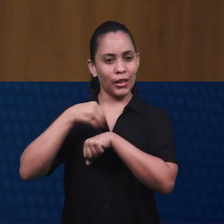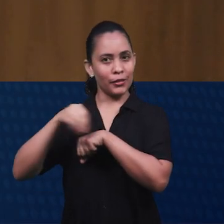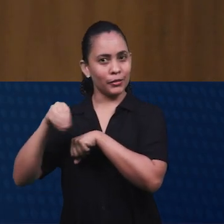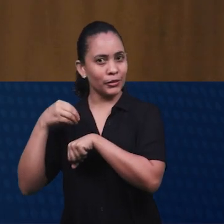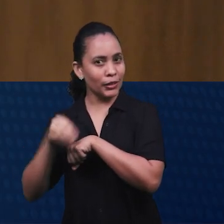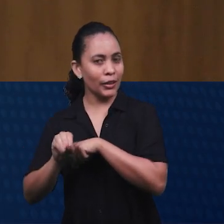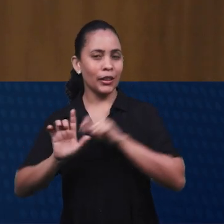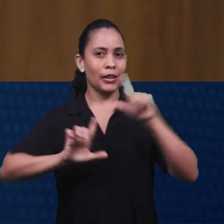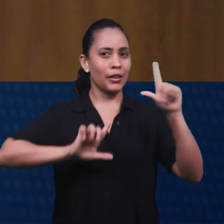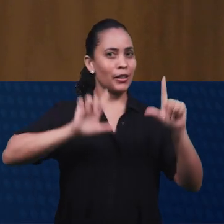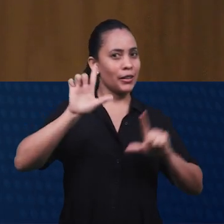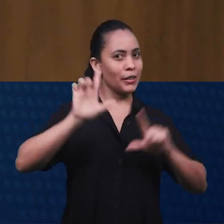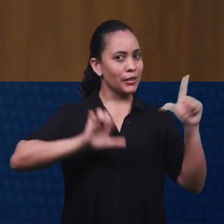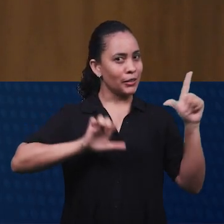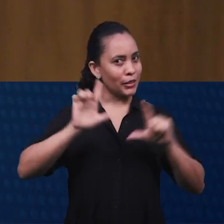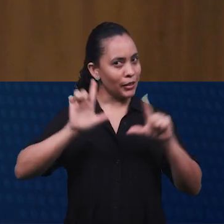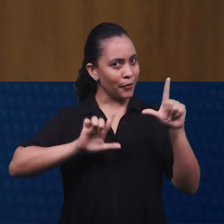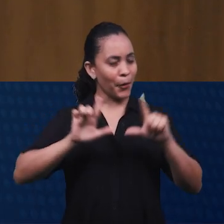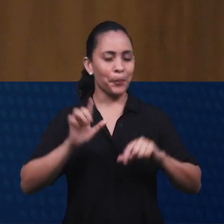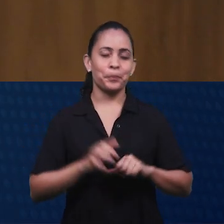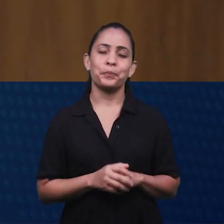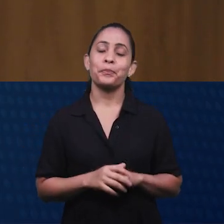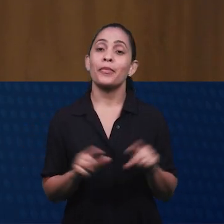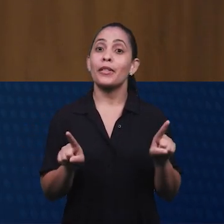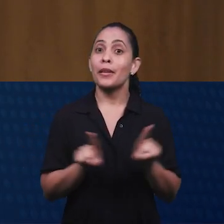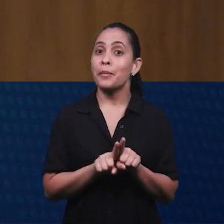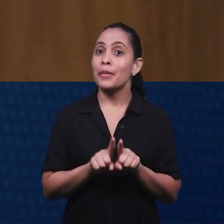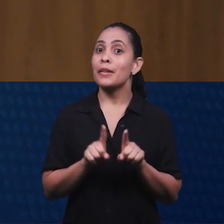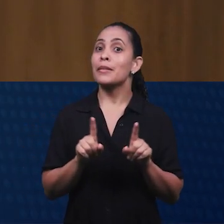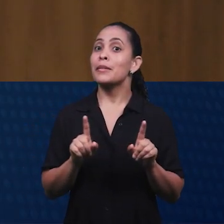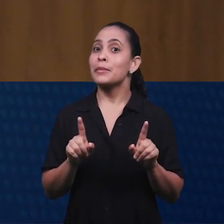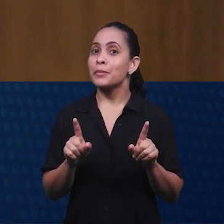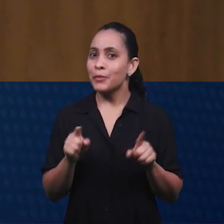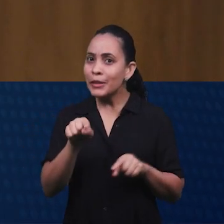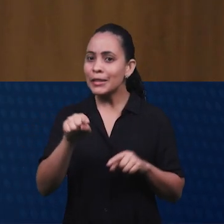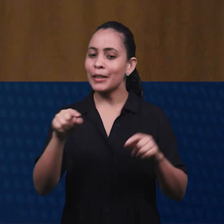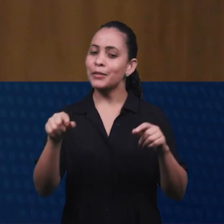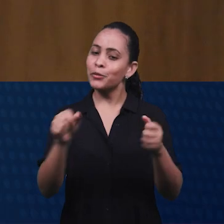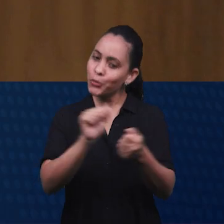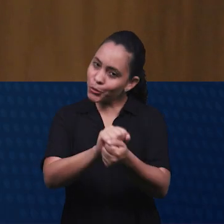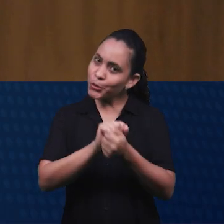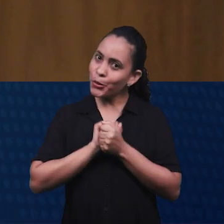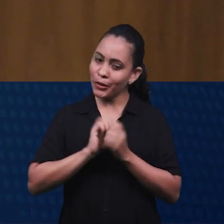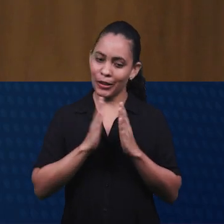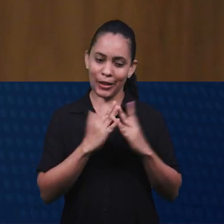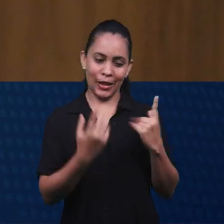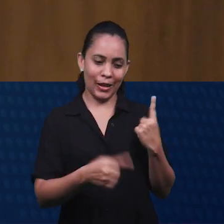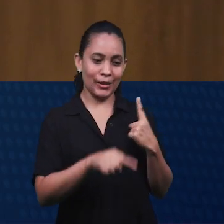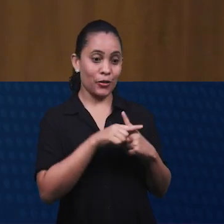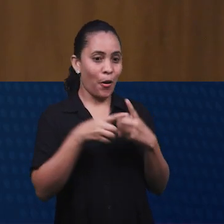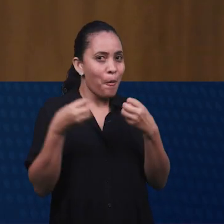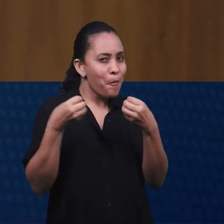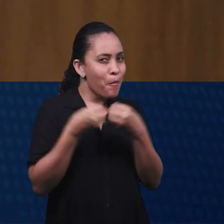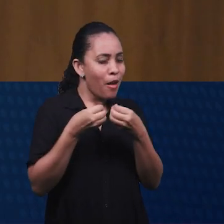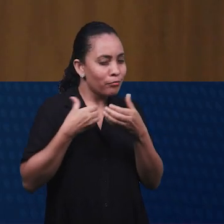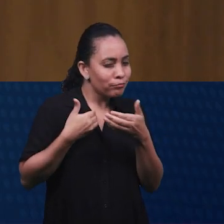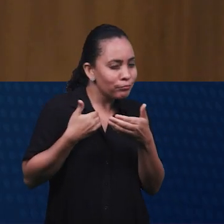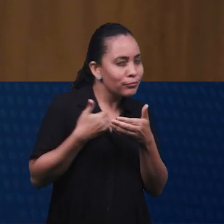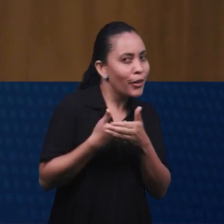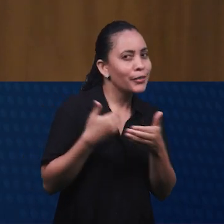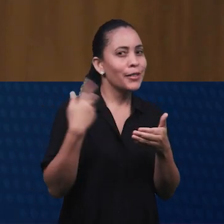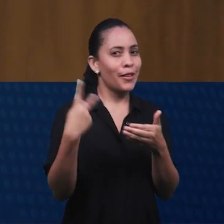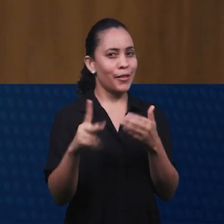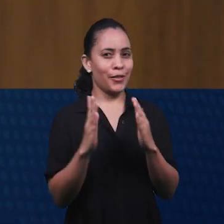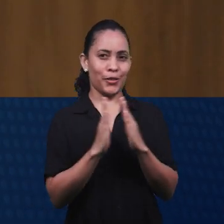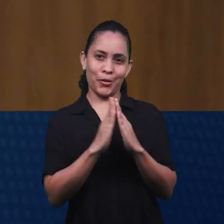em canais abertos de TV, mas também convidamos para que você participe na igreja mais próxima do seu bairro.